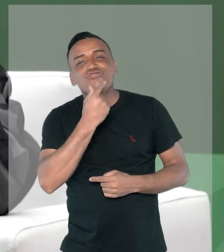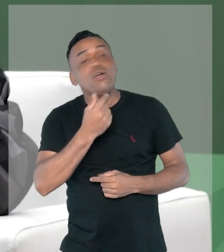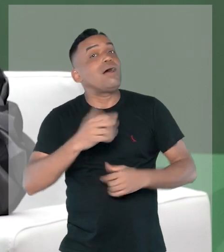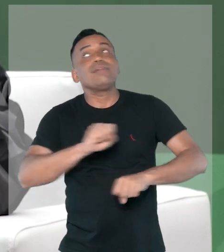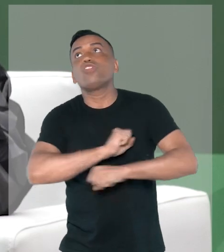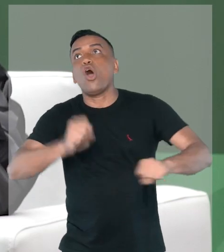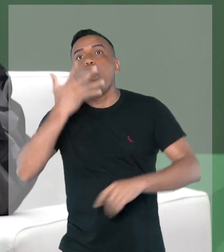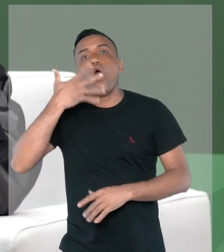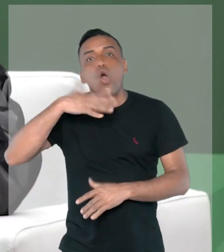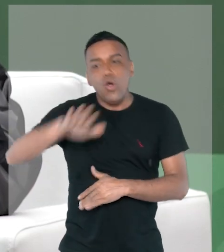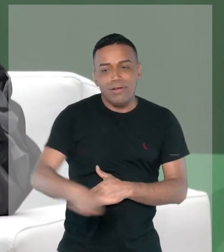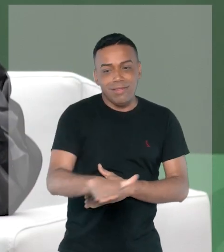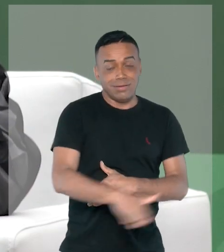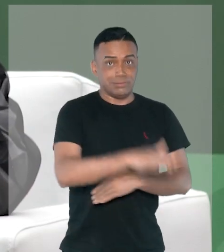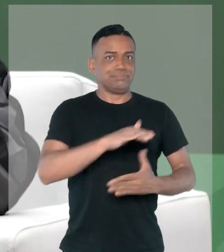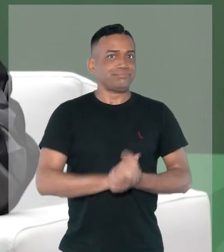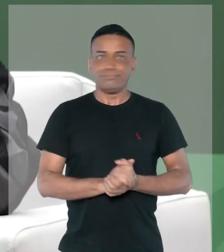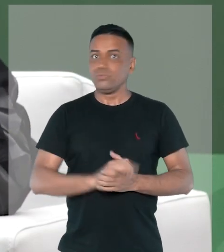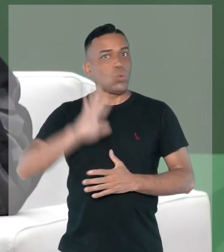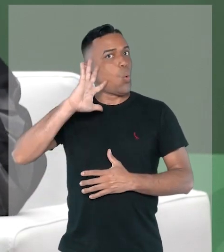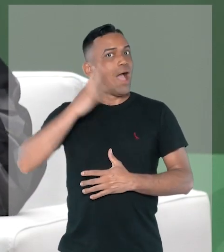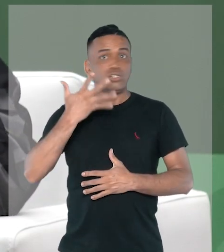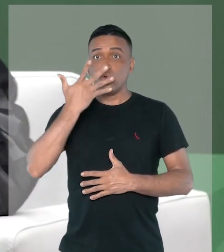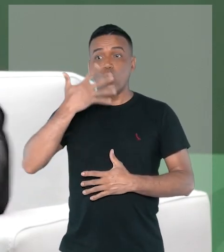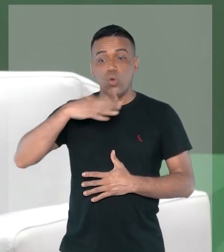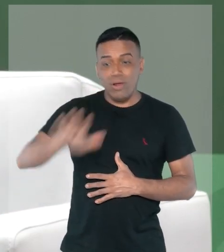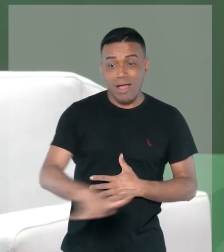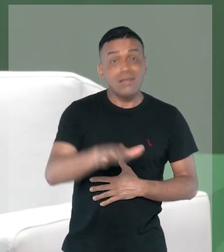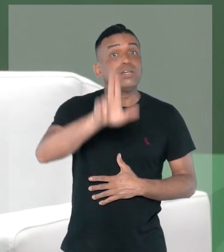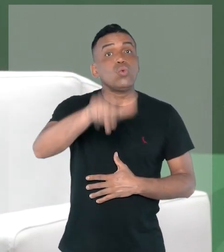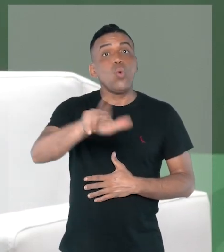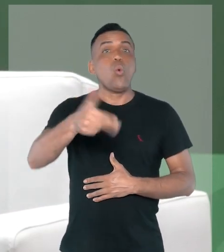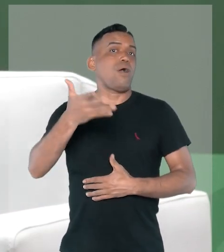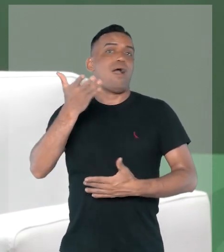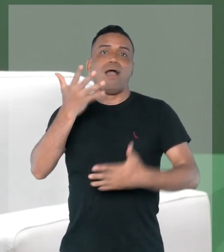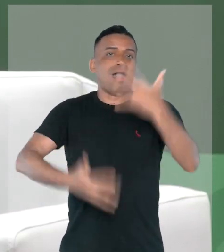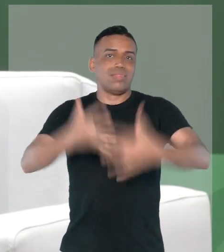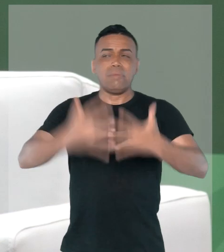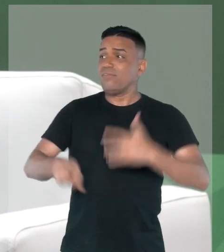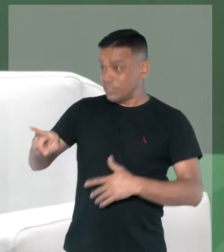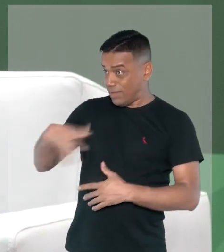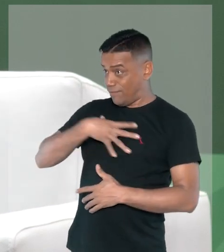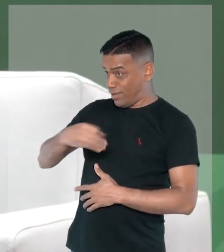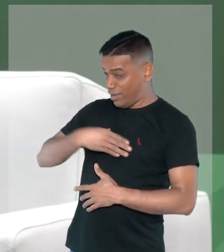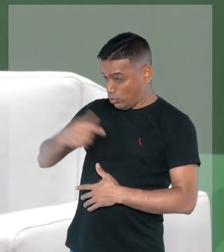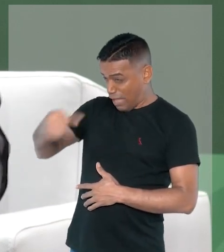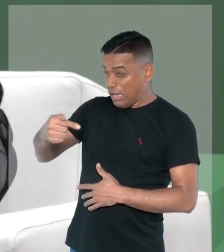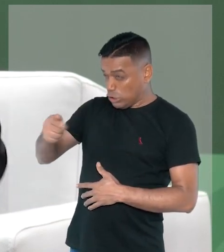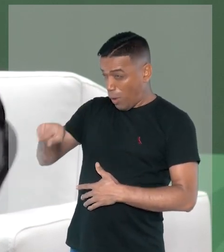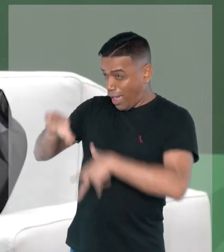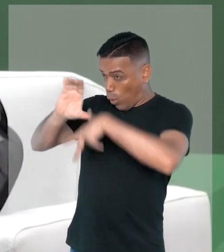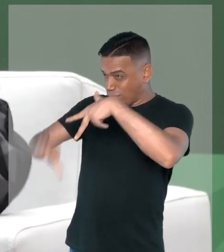adoro criança, sabe? Eu acho que criança nunca atrapalha. Não é conselheiro. O conselheiro tem uma porção de crianças, 6, 7, quanto era,